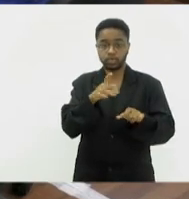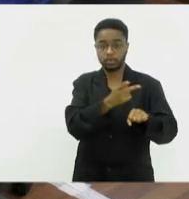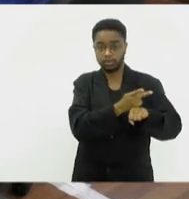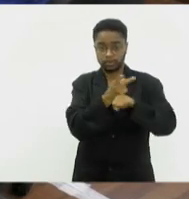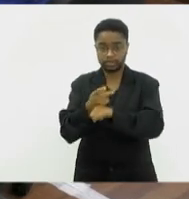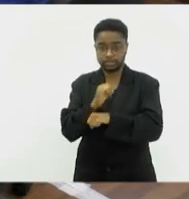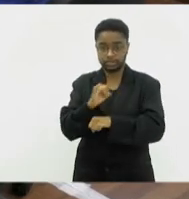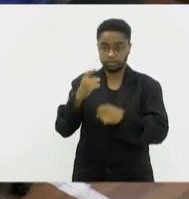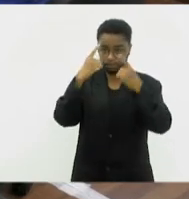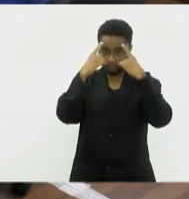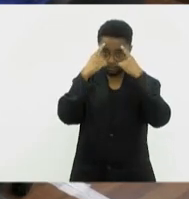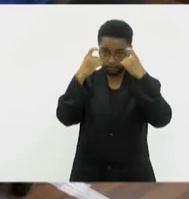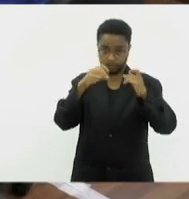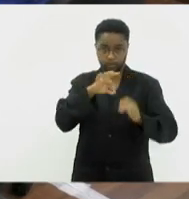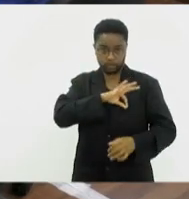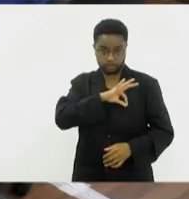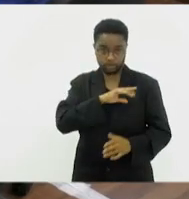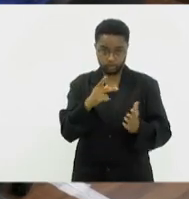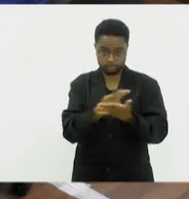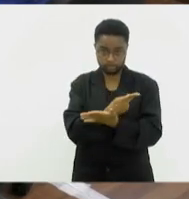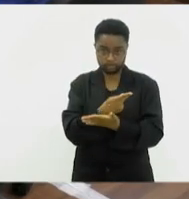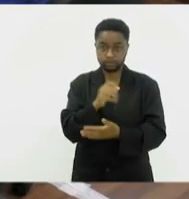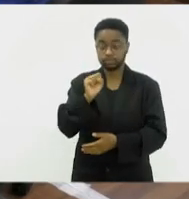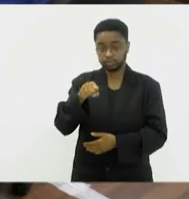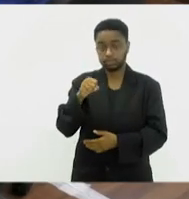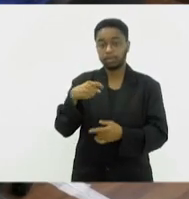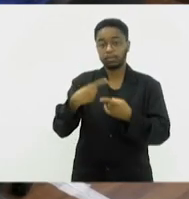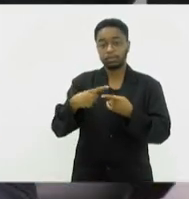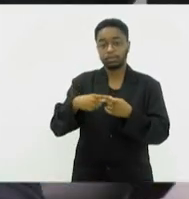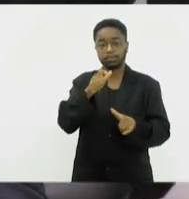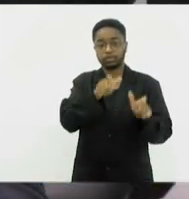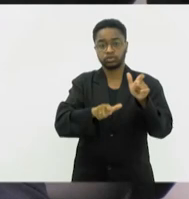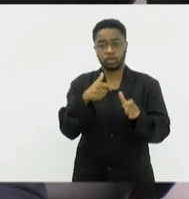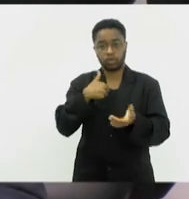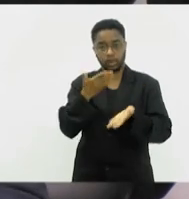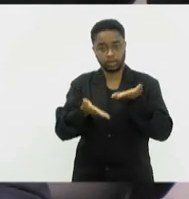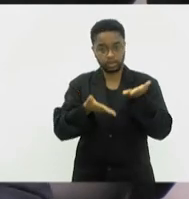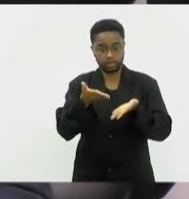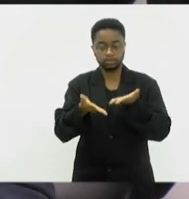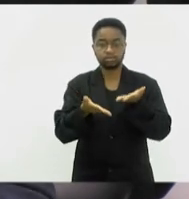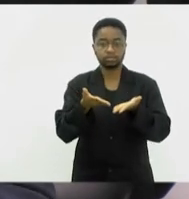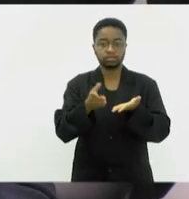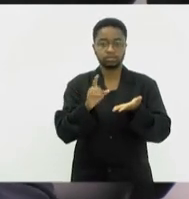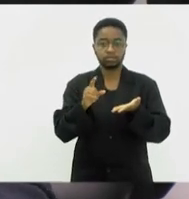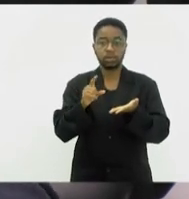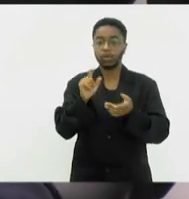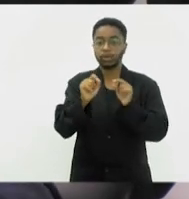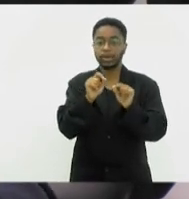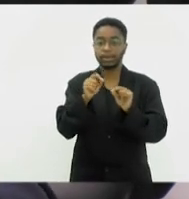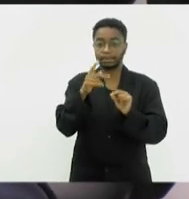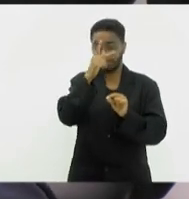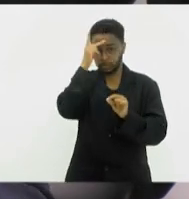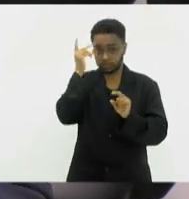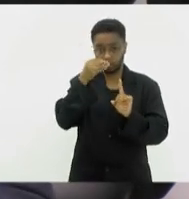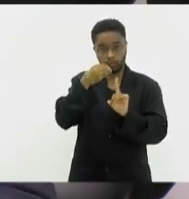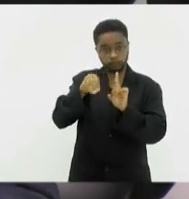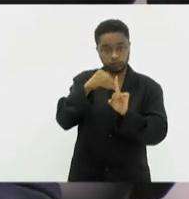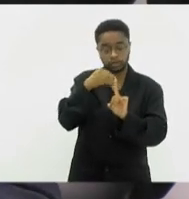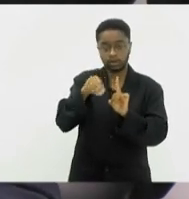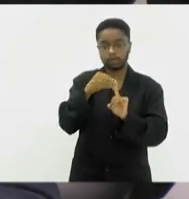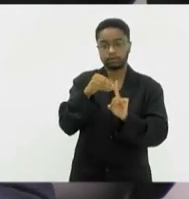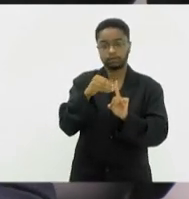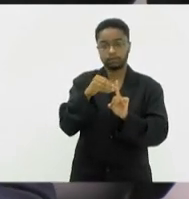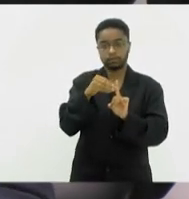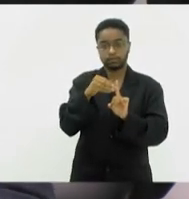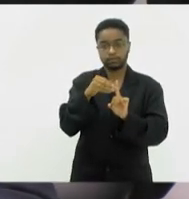violência de policiais. Até porque o público que eu atuo, né, que a gente geralmente atua, são pessoas vulneráveis, pessoas que não têm... Não,